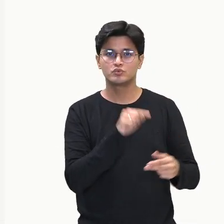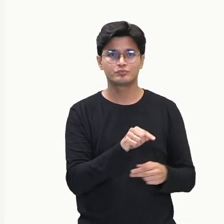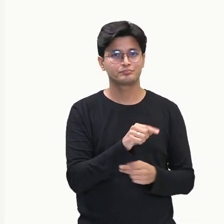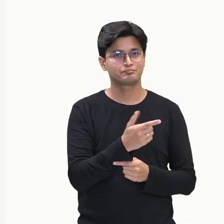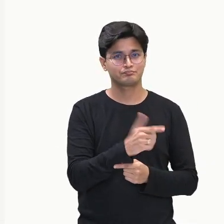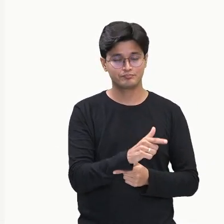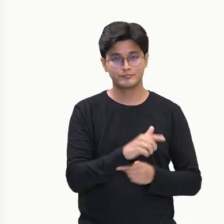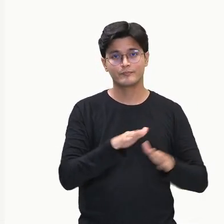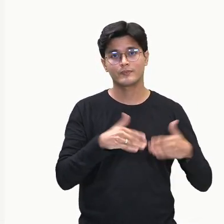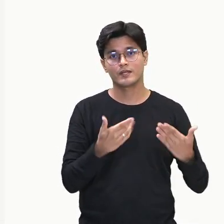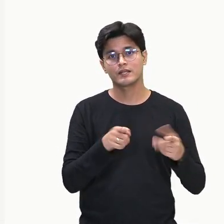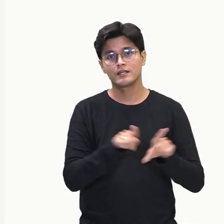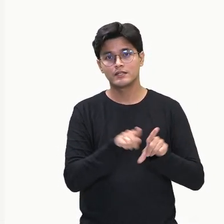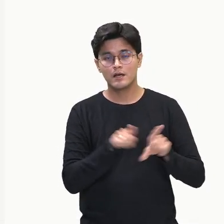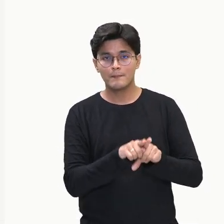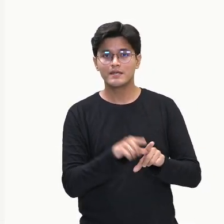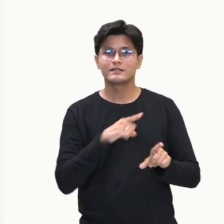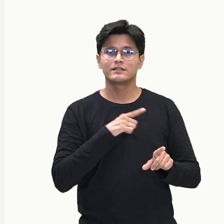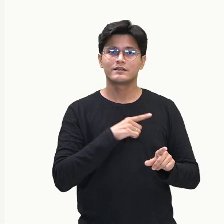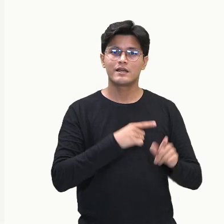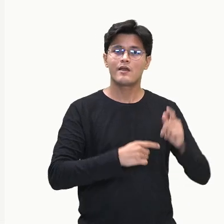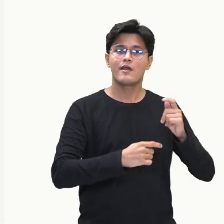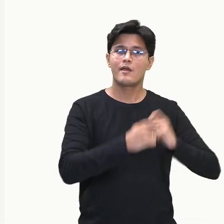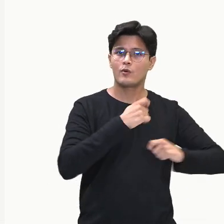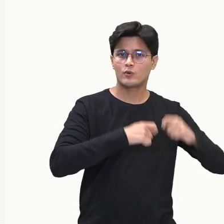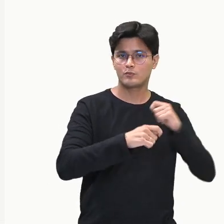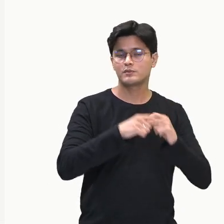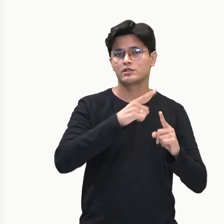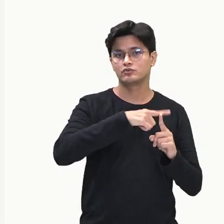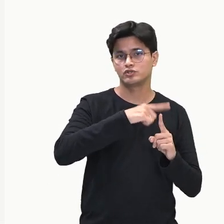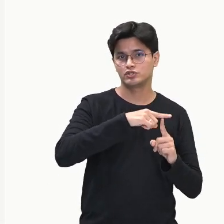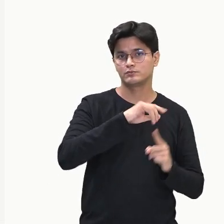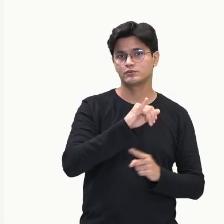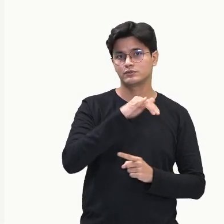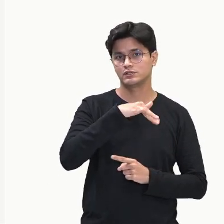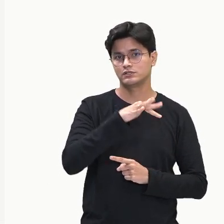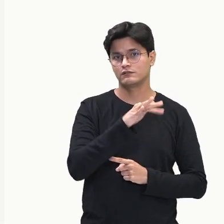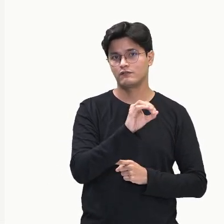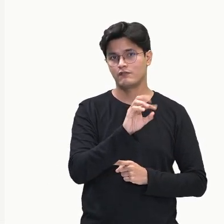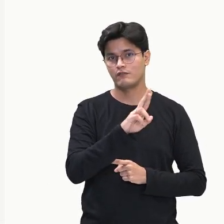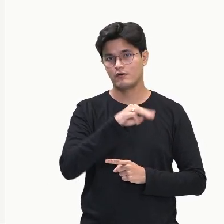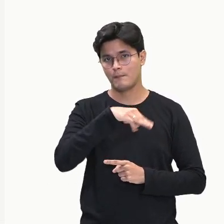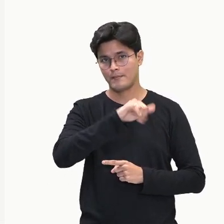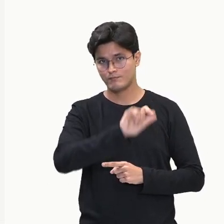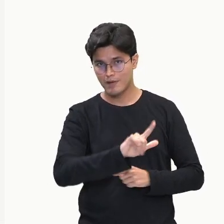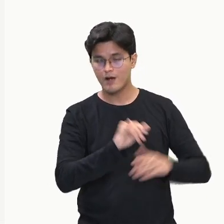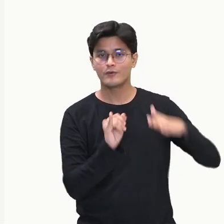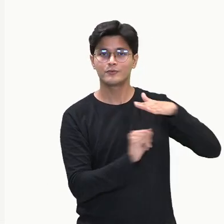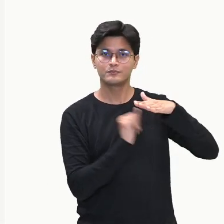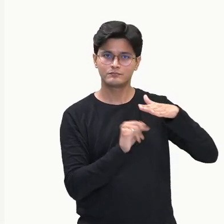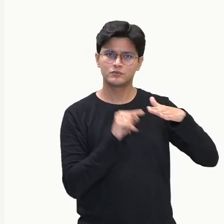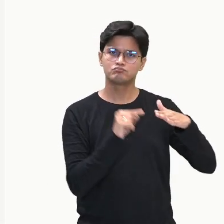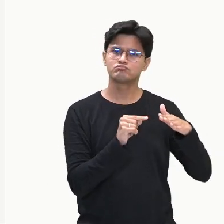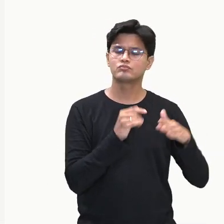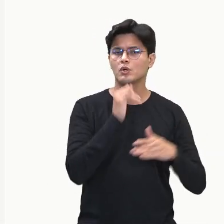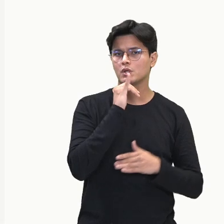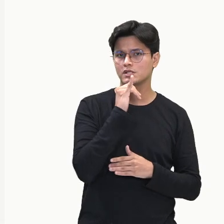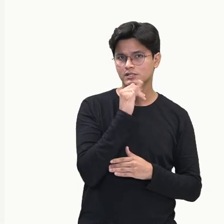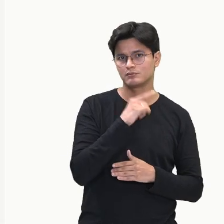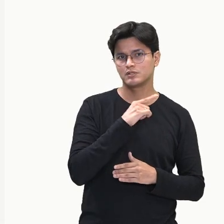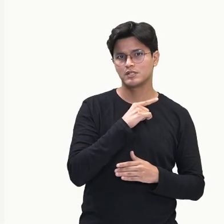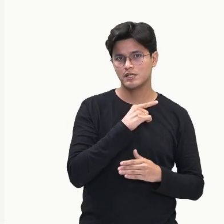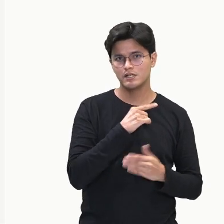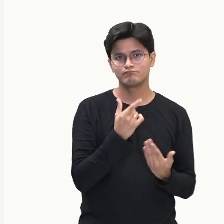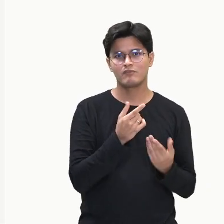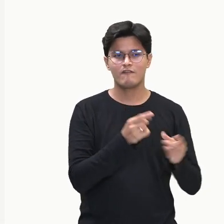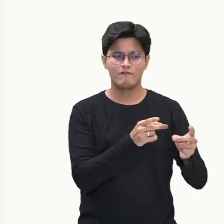da economia informal, ou seja, aquele tipo de economia que é feito ali nas barraquinhas, é